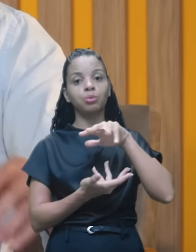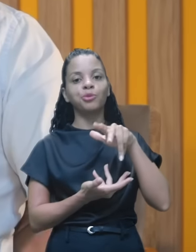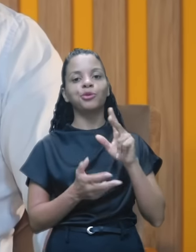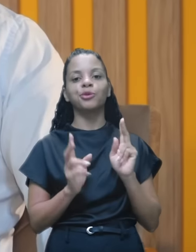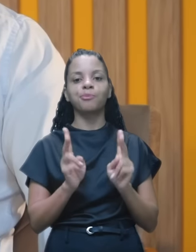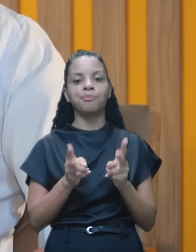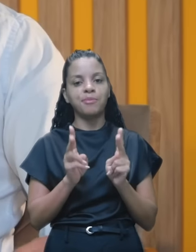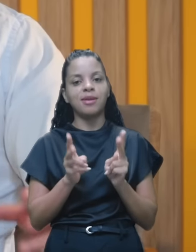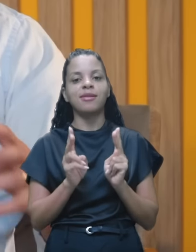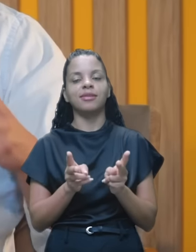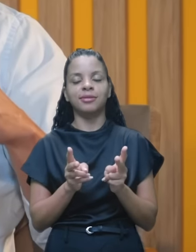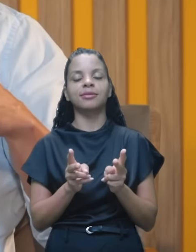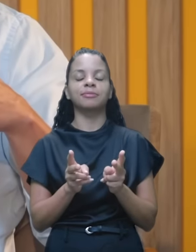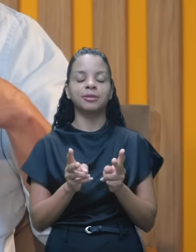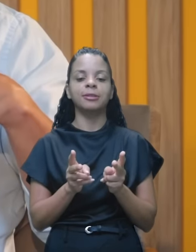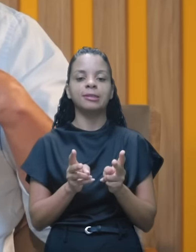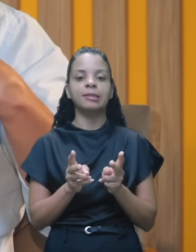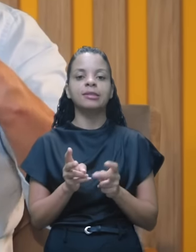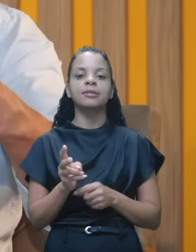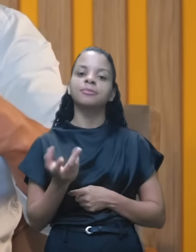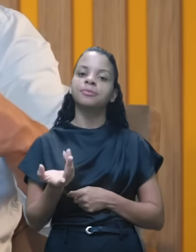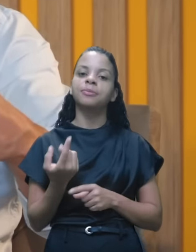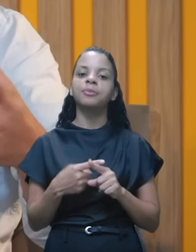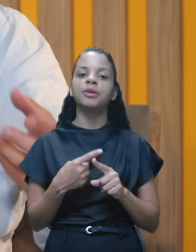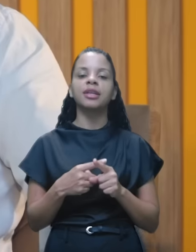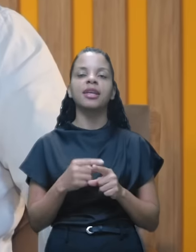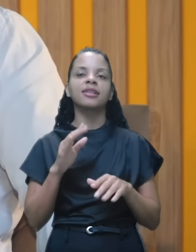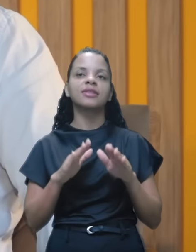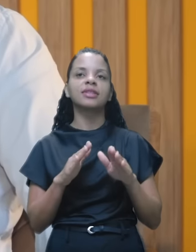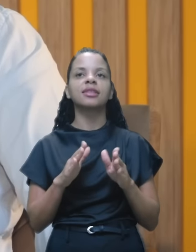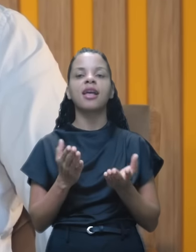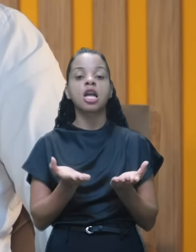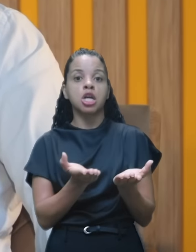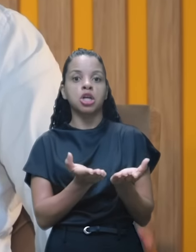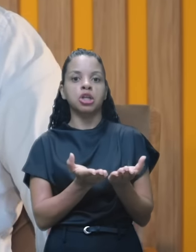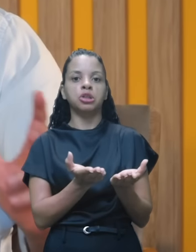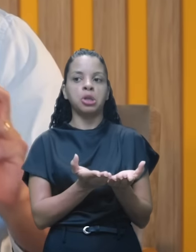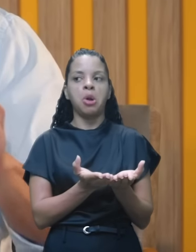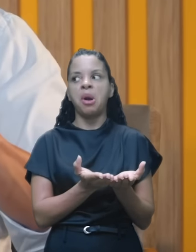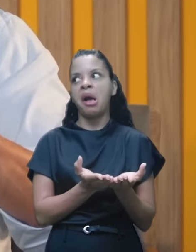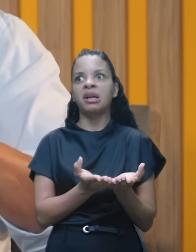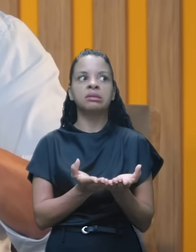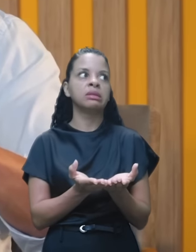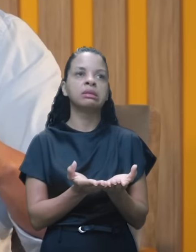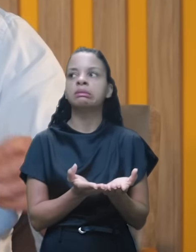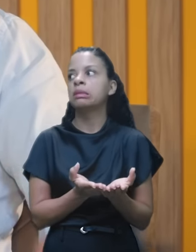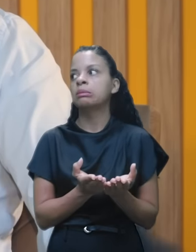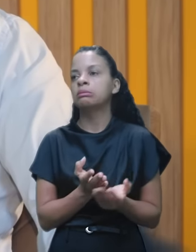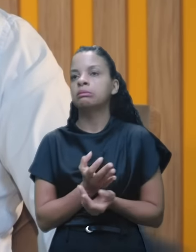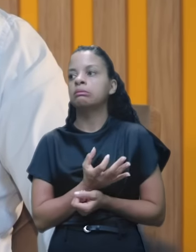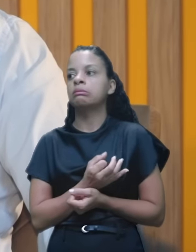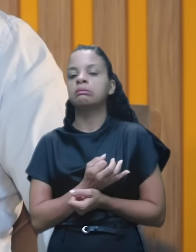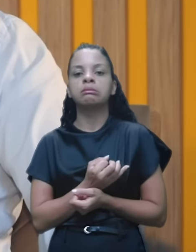mundo coloca como ser cristão é algo inconveniente. E muitas pessoas, pela conveniência